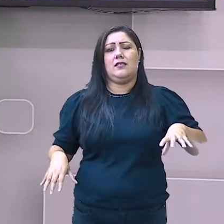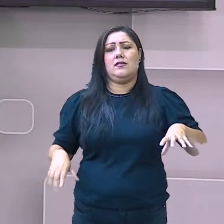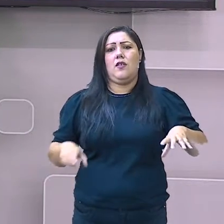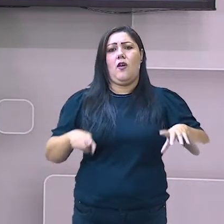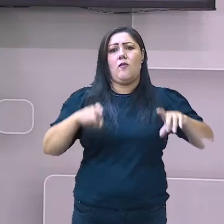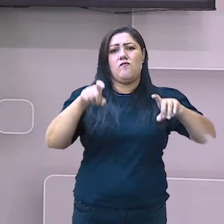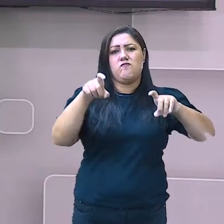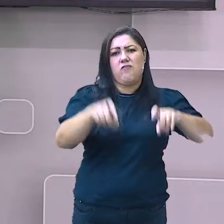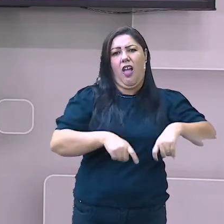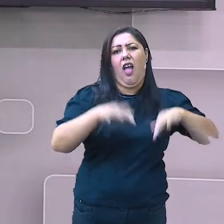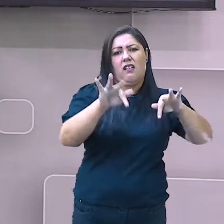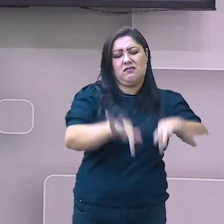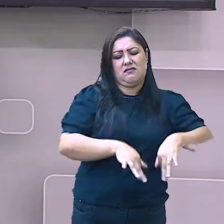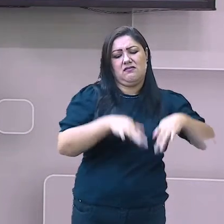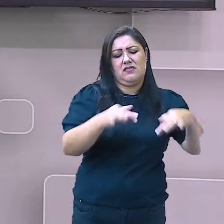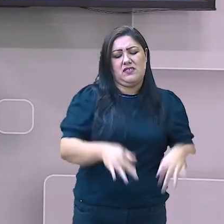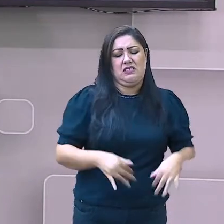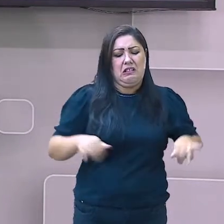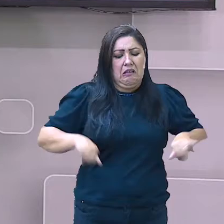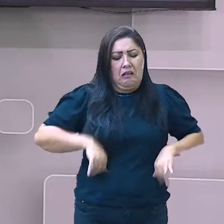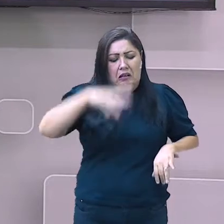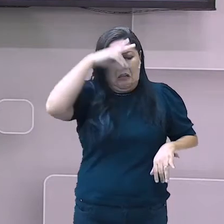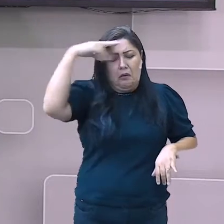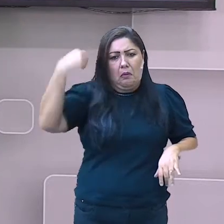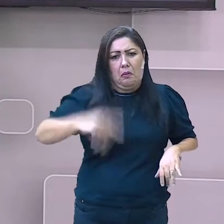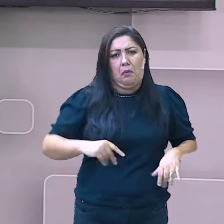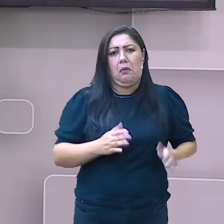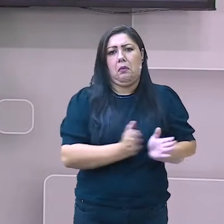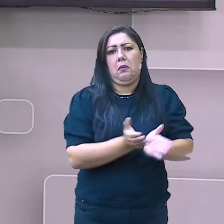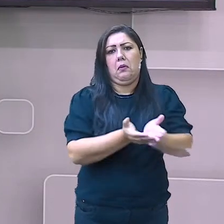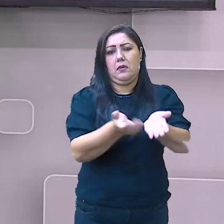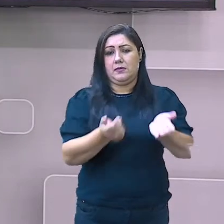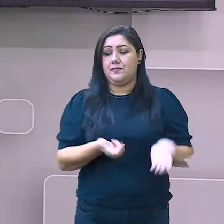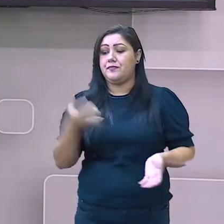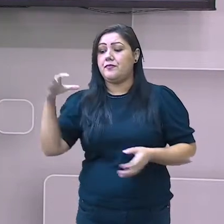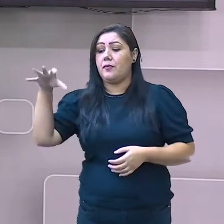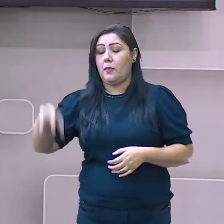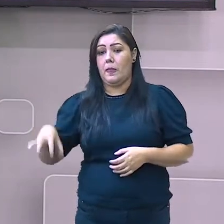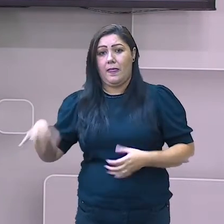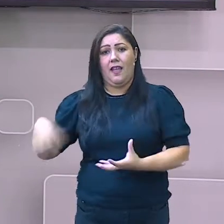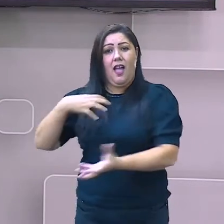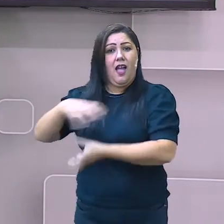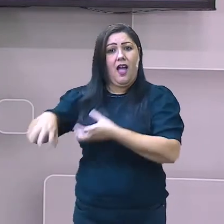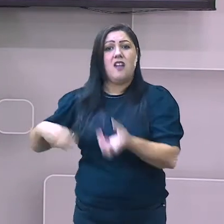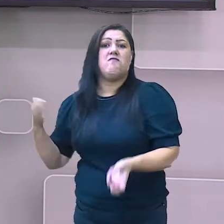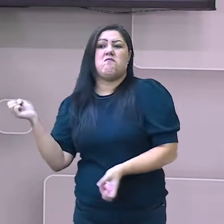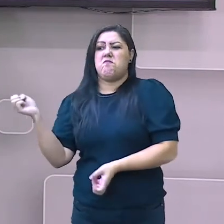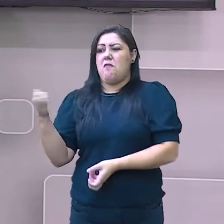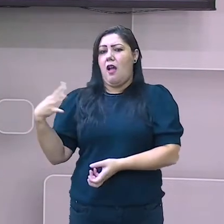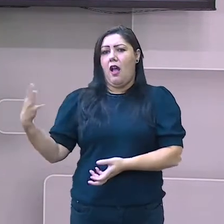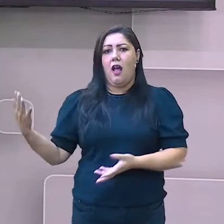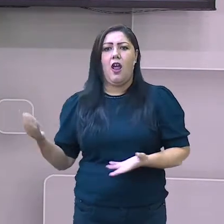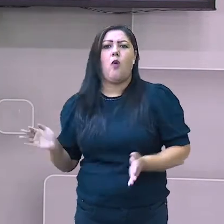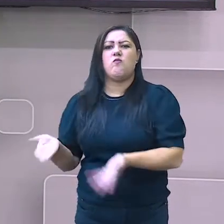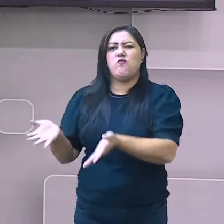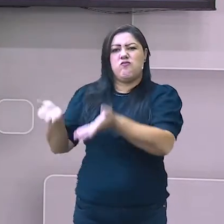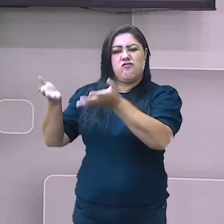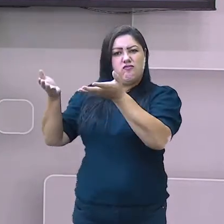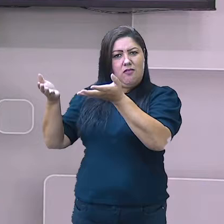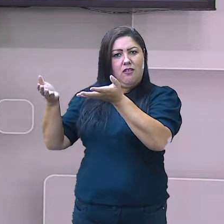vivendo de forma miserável. Do outro lado, reformas modernizantes